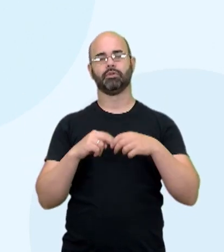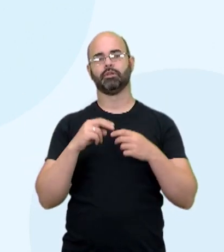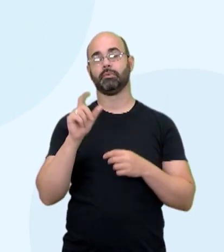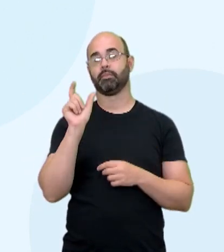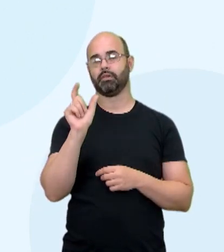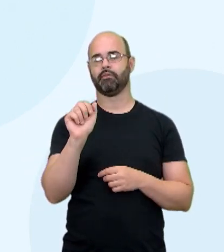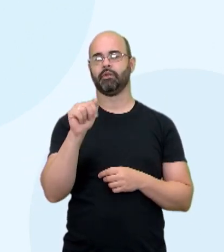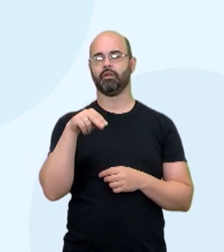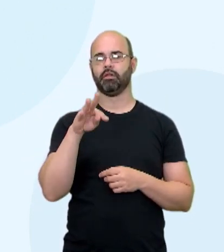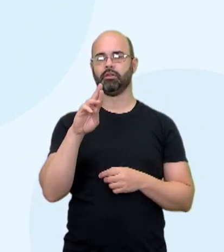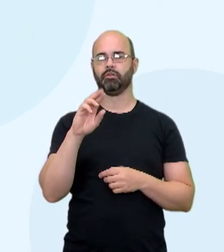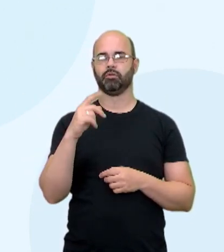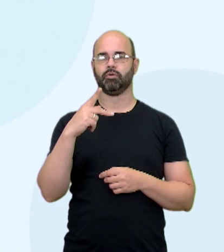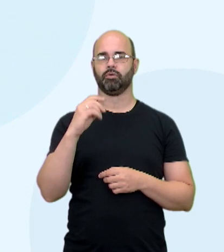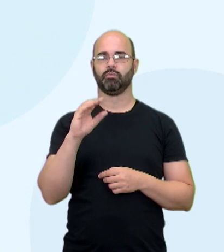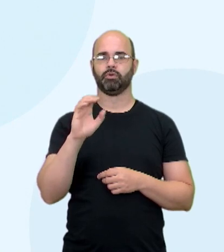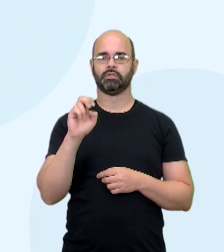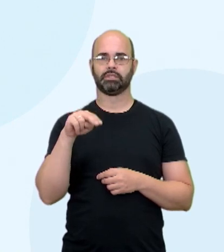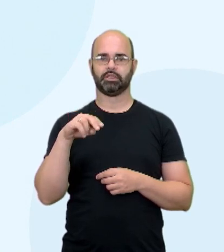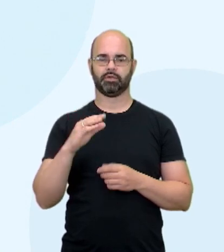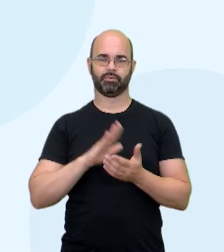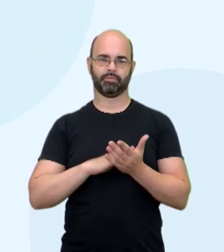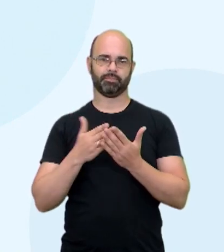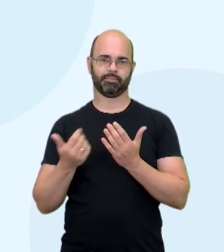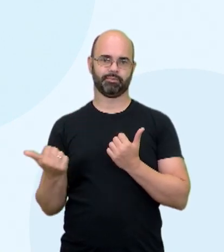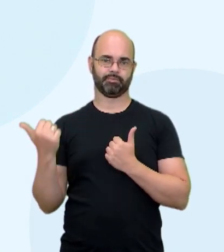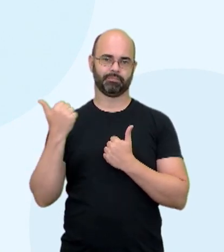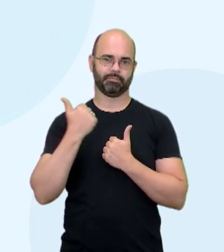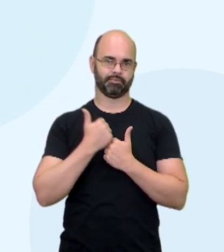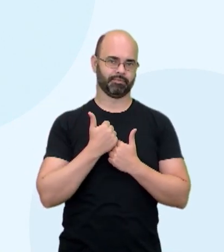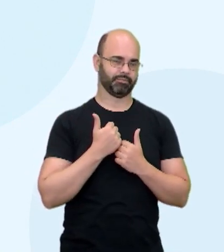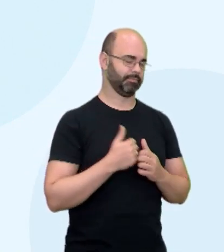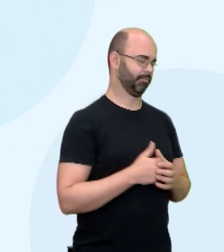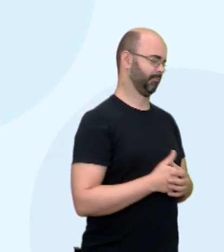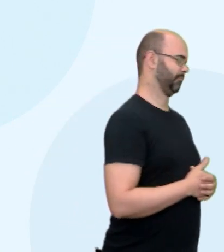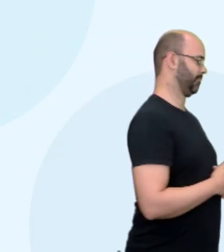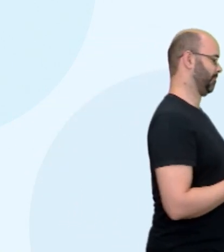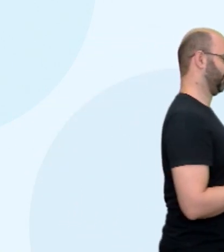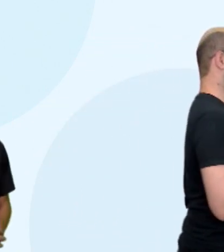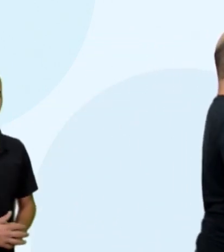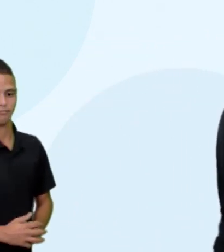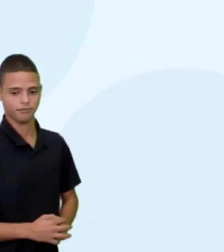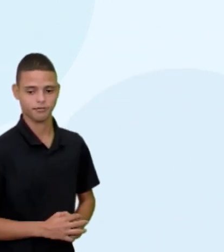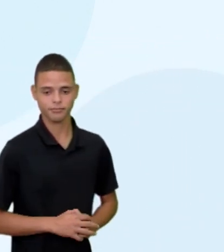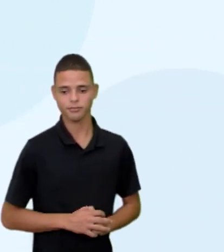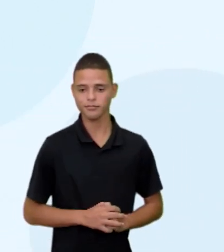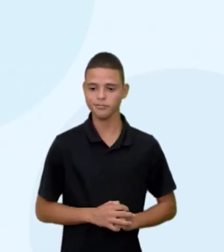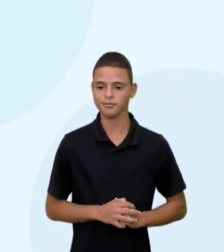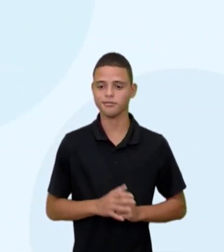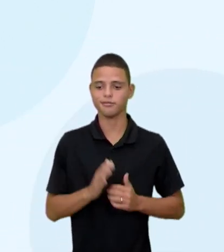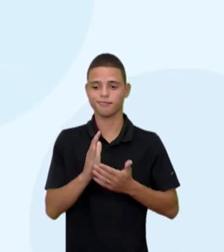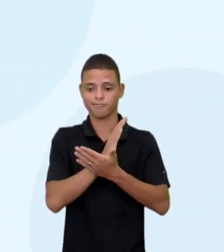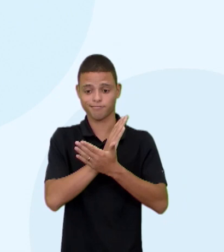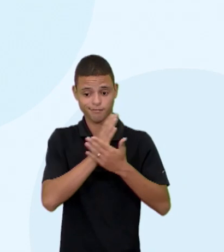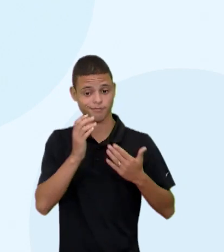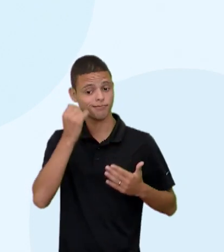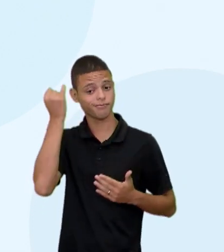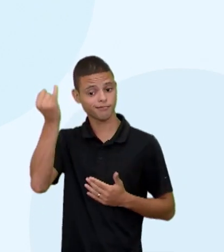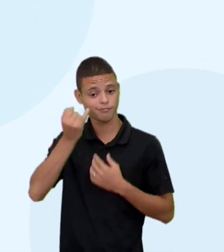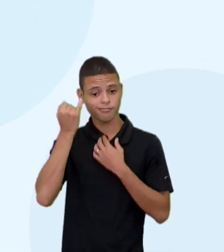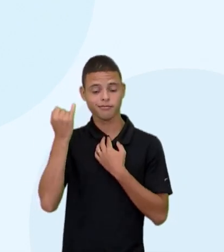até colocou lá, porém tal crescimento fez pressões importantes sobre o planeta. Então a